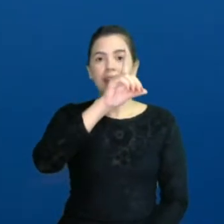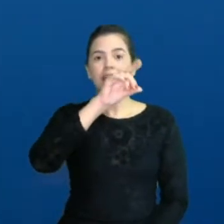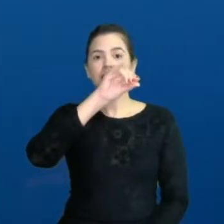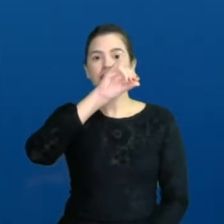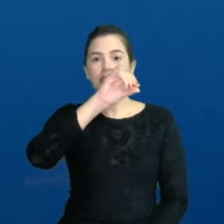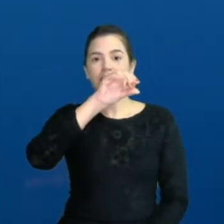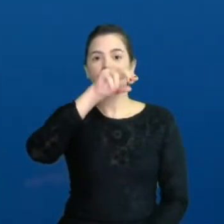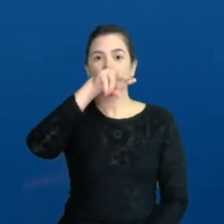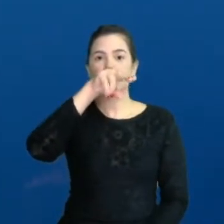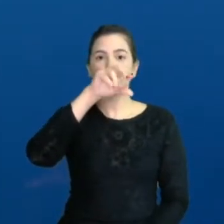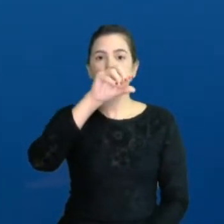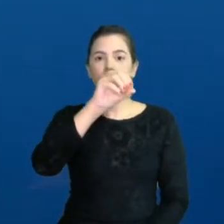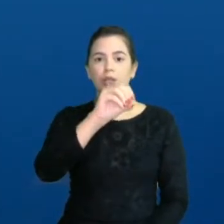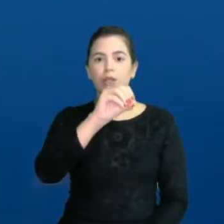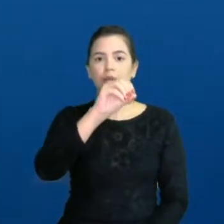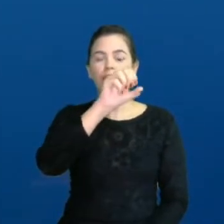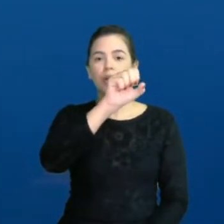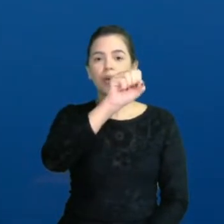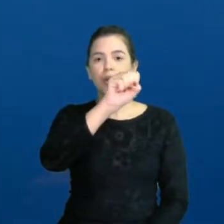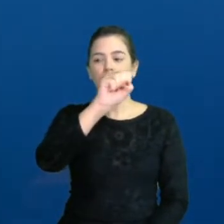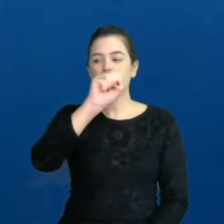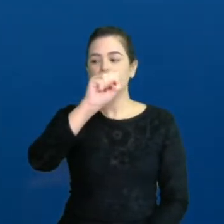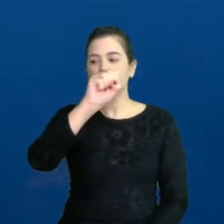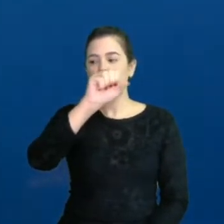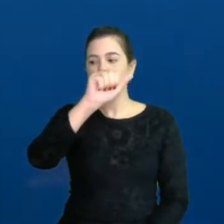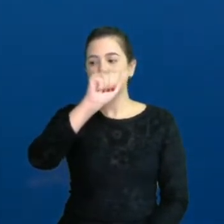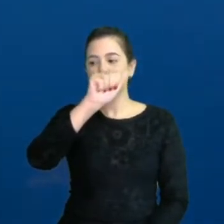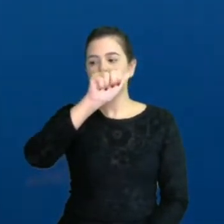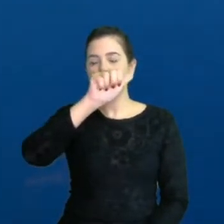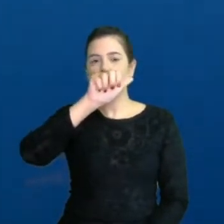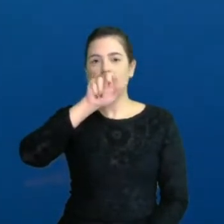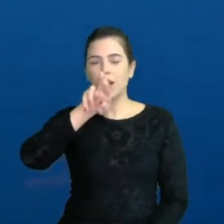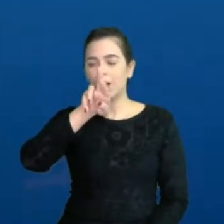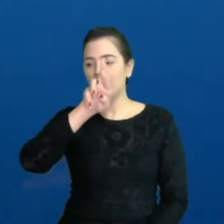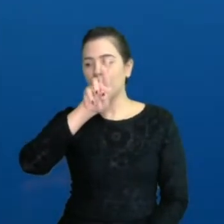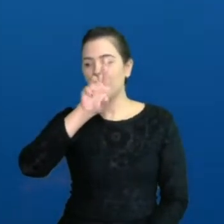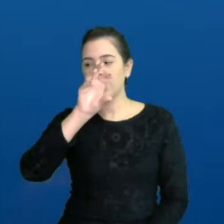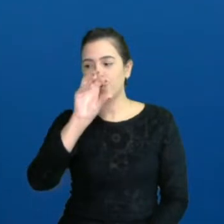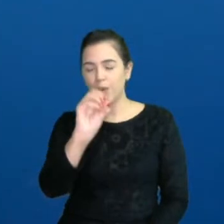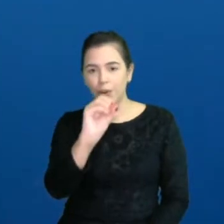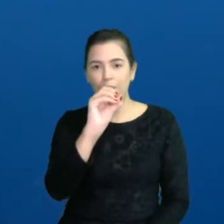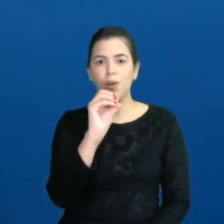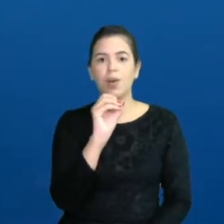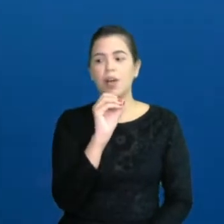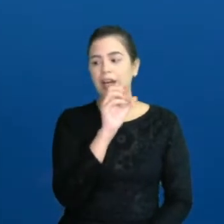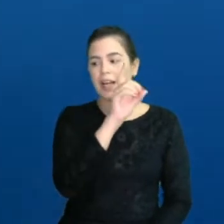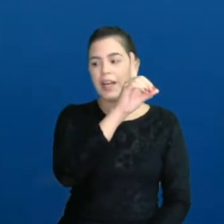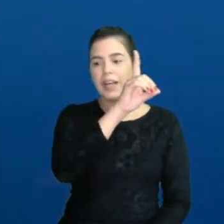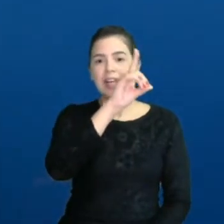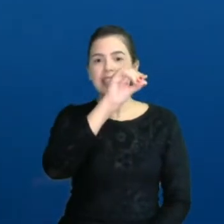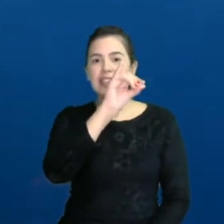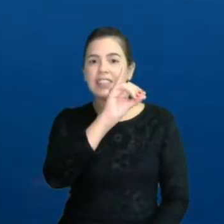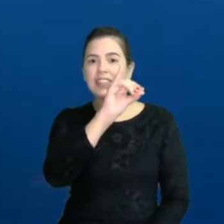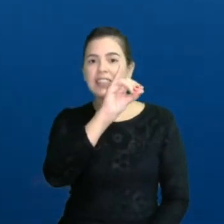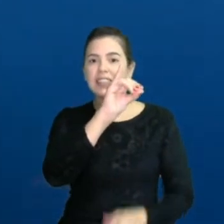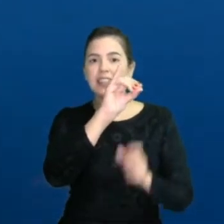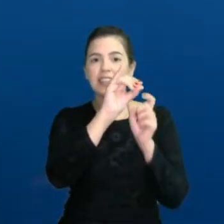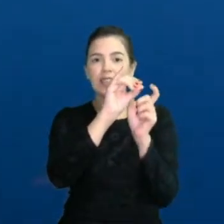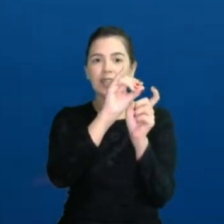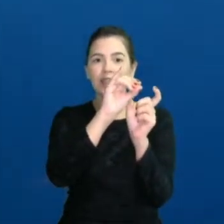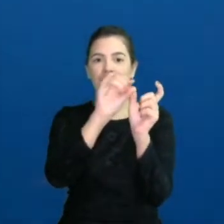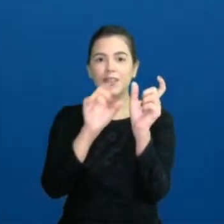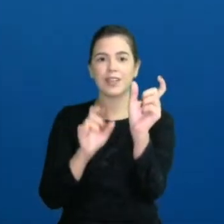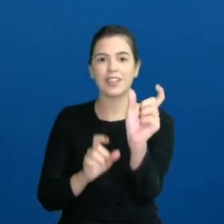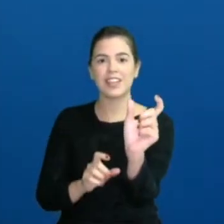Dinossauro. Olha o som. Di. Eu já consigo identificar que a primeira letrinha é o D.